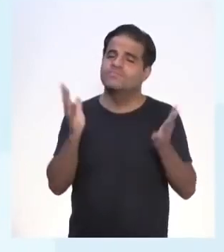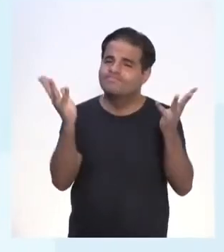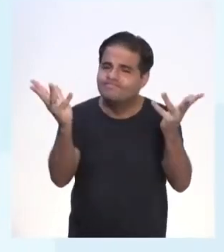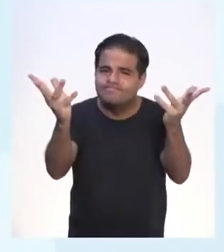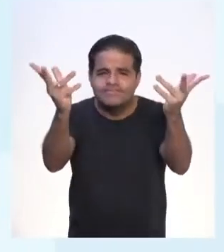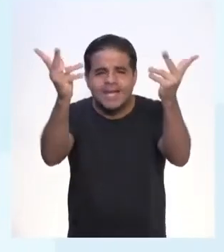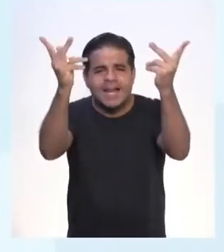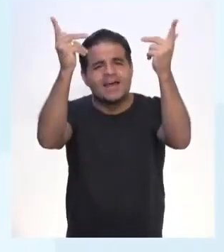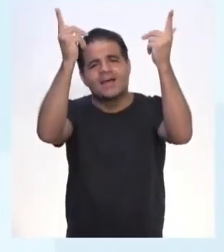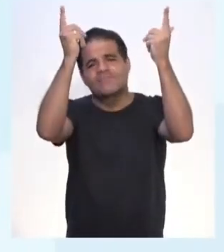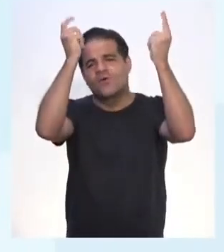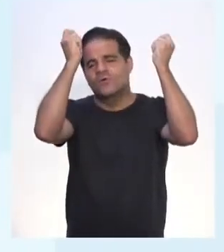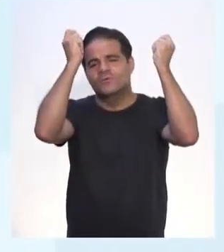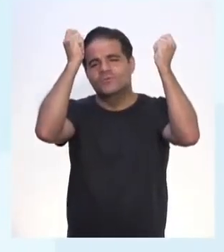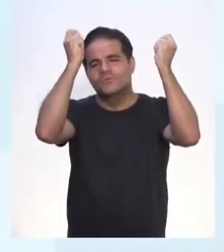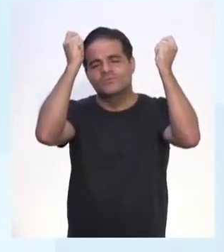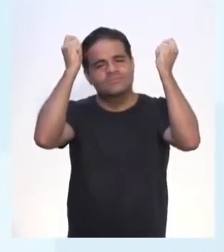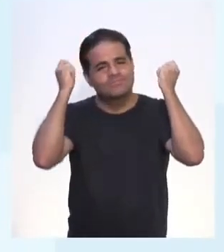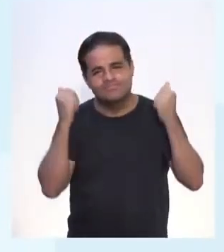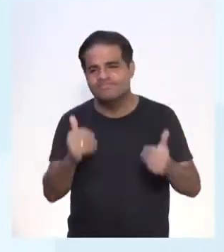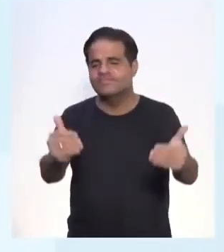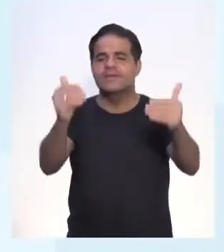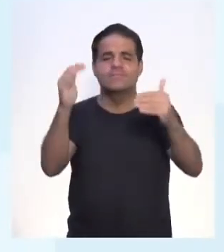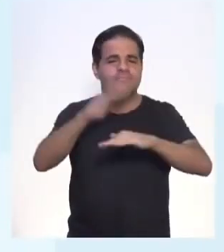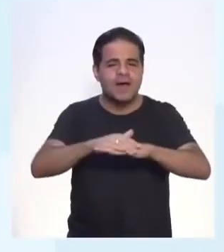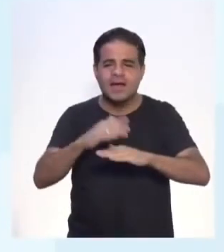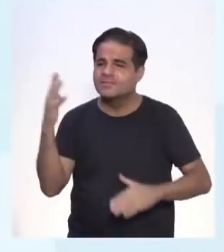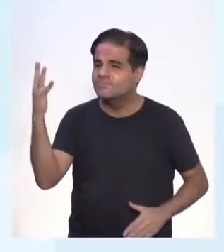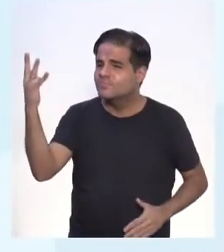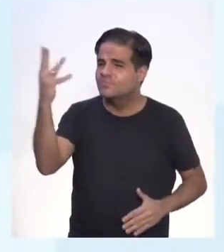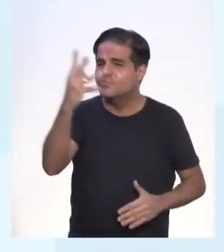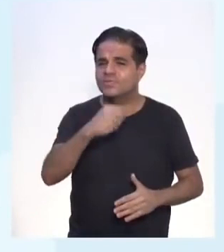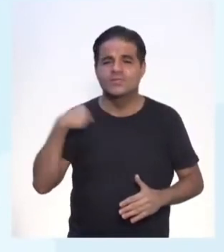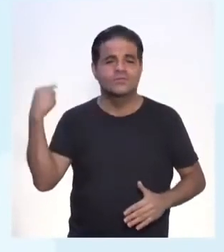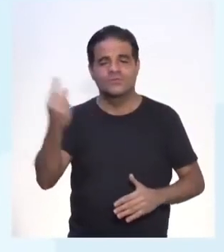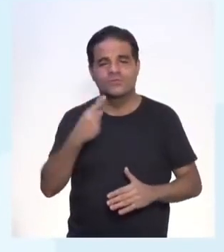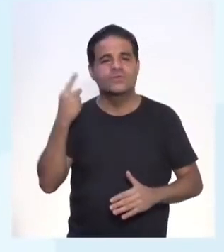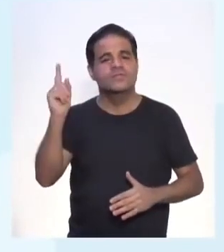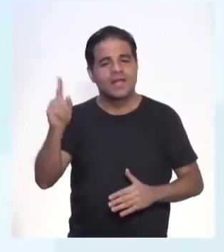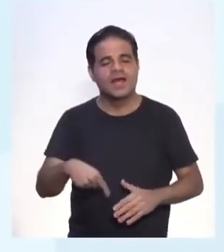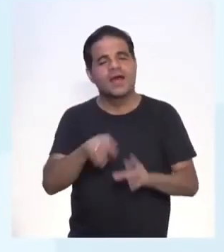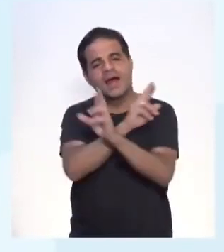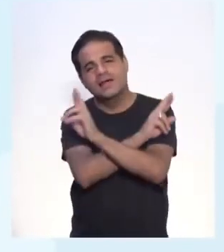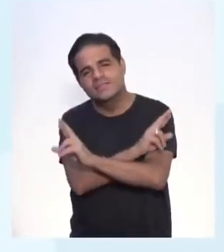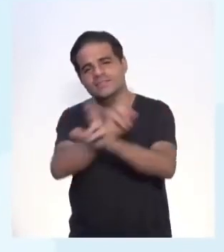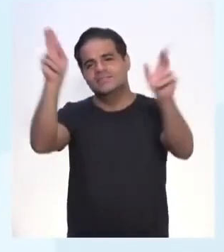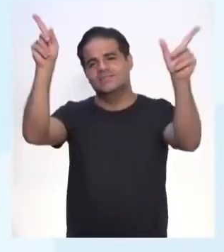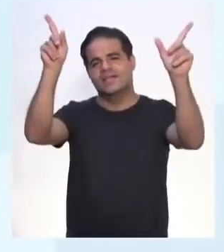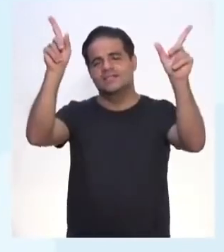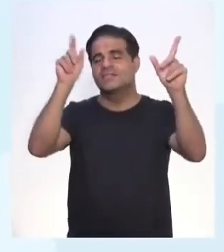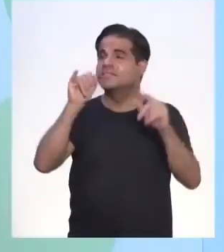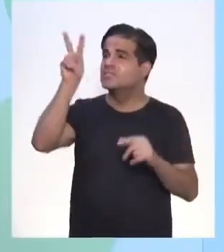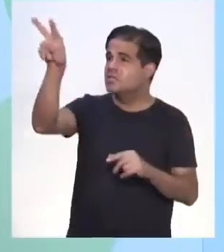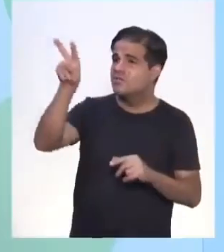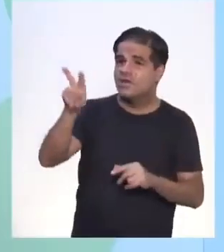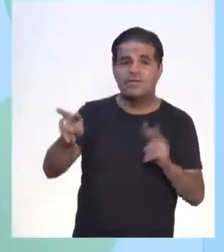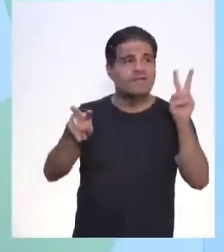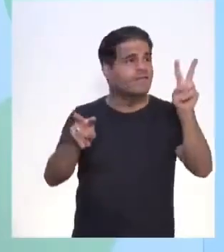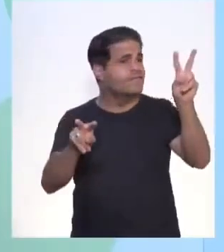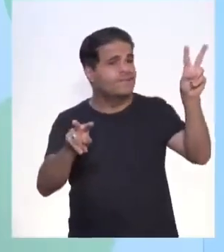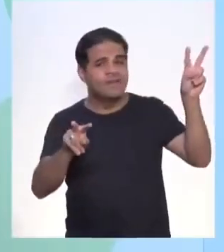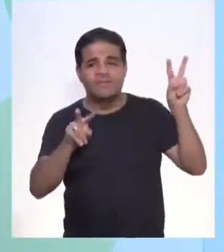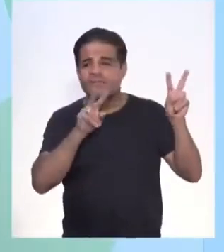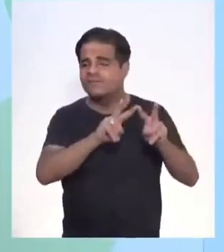maravilhoso, porque o que eu acho que é mais bonito em todos nós é a nossa diferença. Se a gente olhar aqui, eu acho